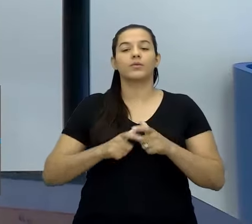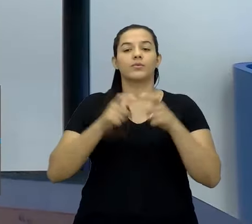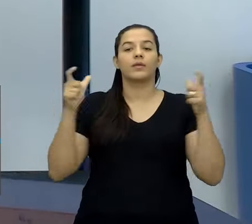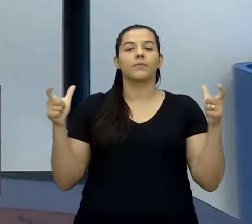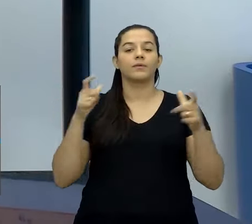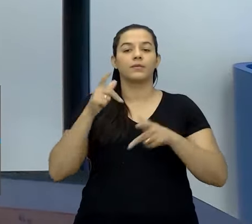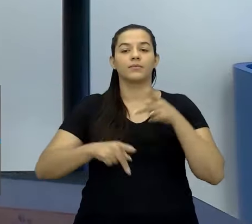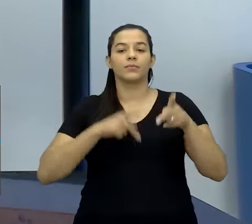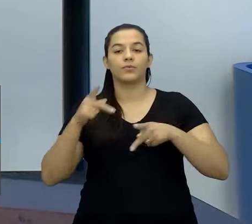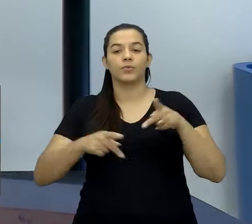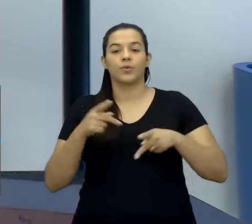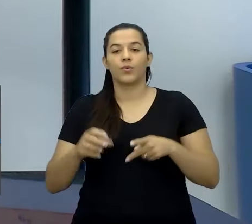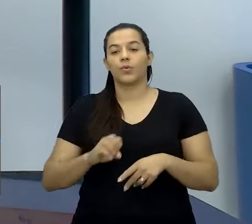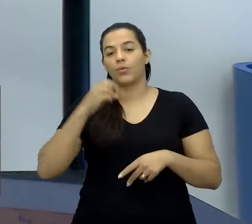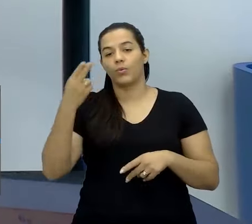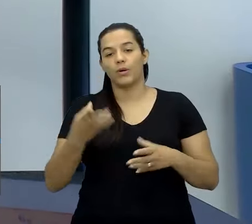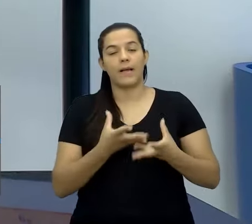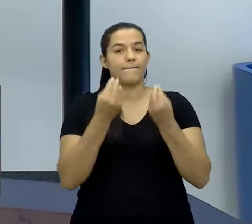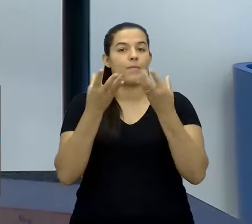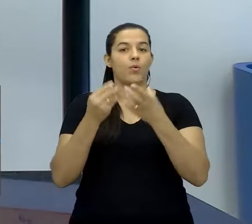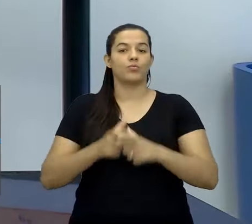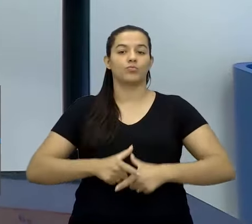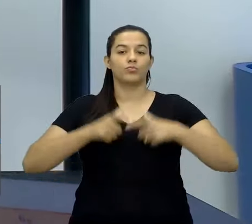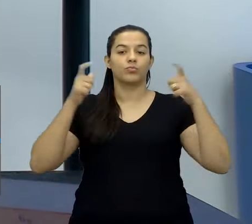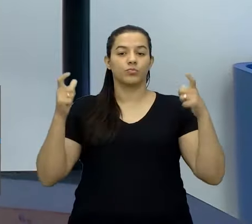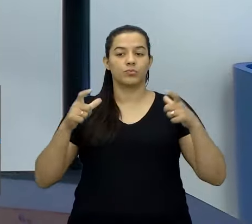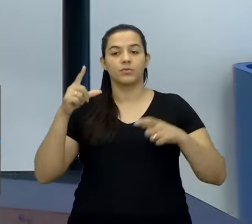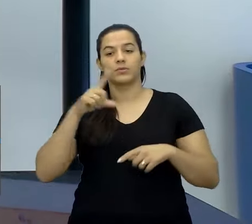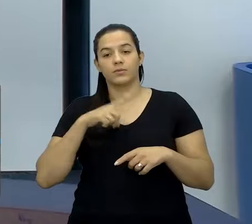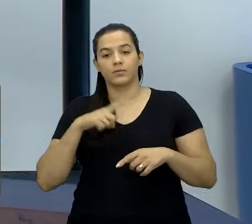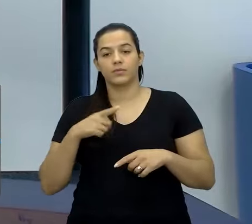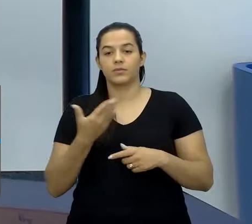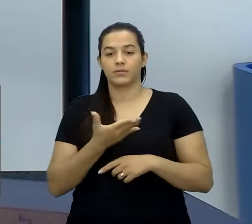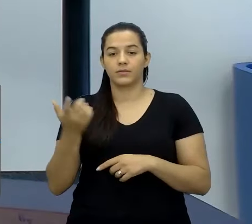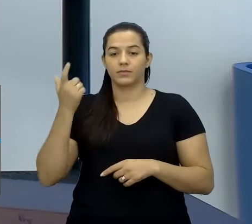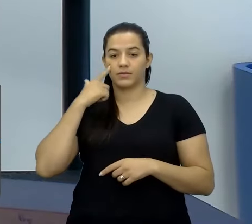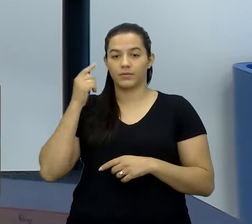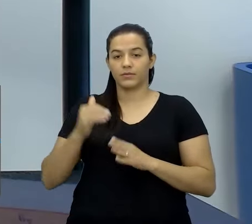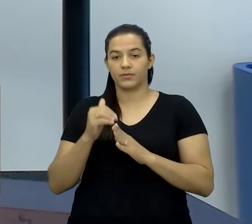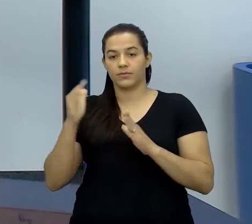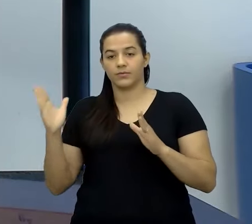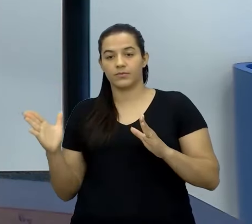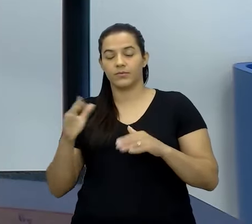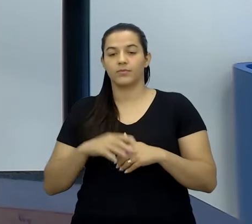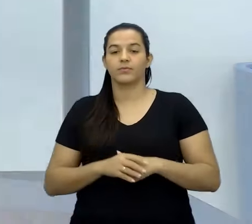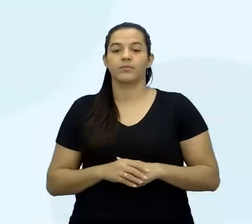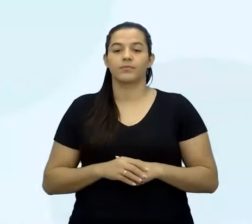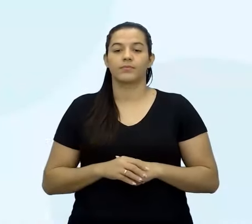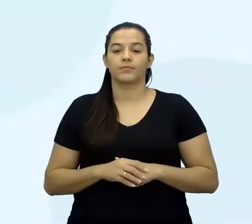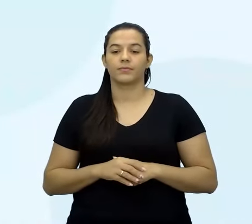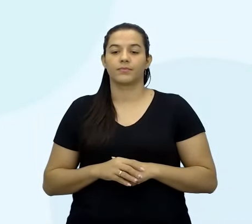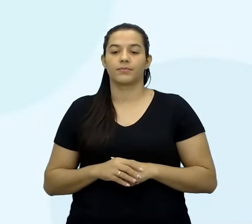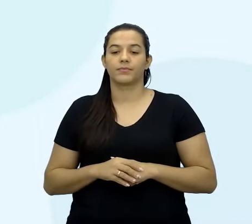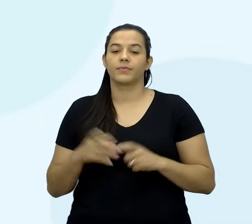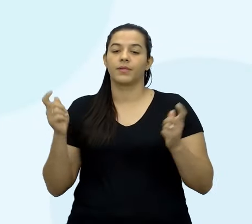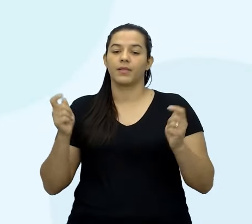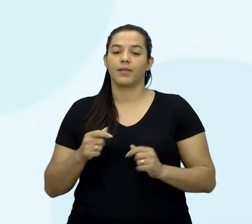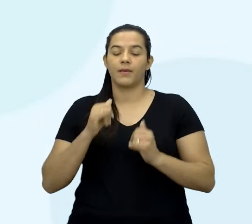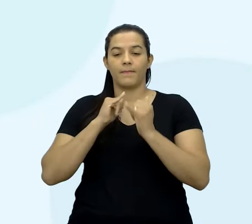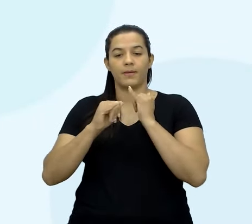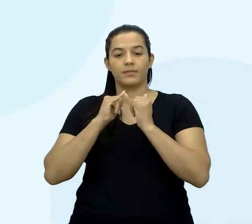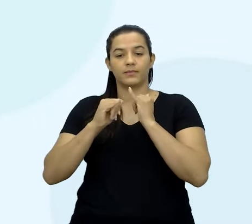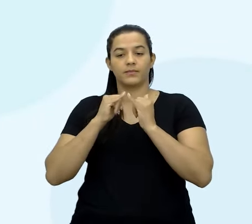ou a população é muito grande? Tem uma fórmula para isso? Tem. Então, se você olhar a fórmula do lado aí, vou até apagar um pouquinho, ela é parecida